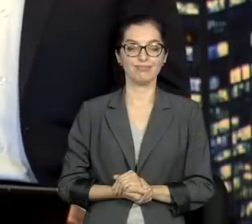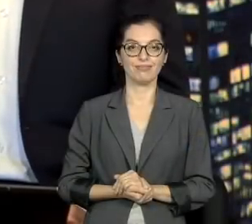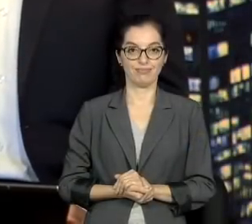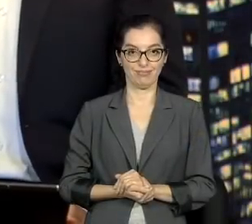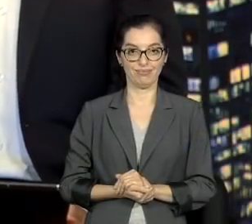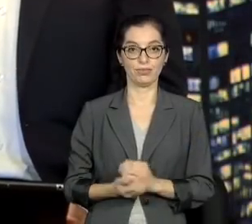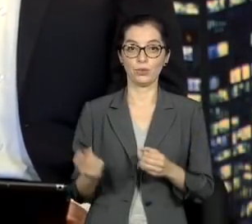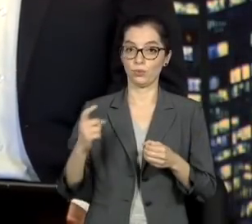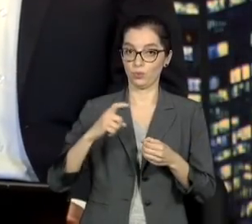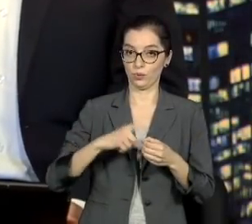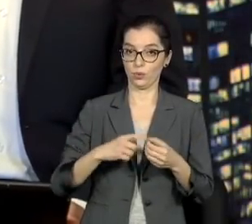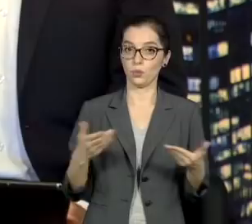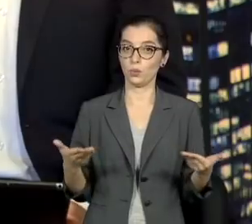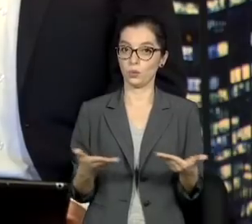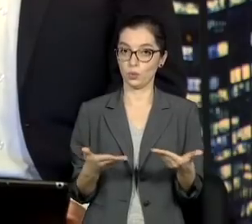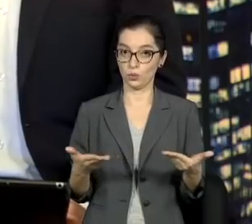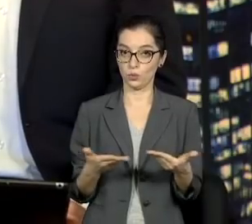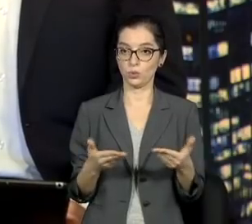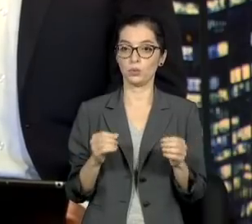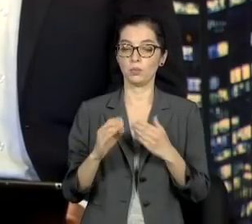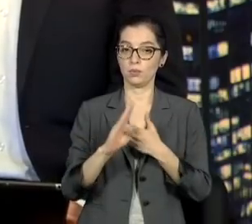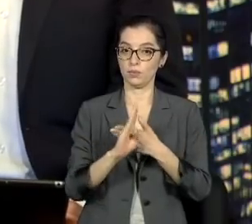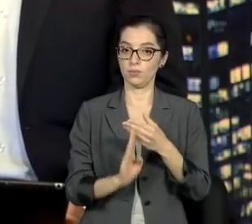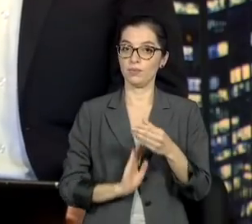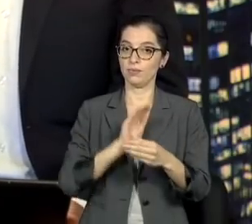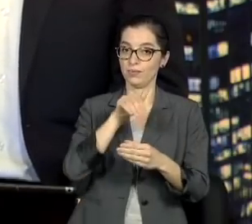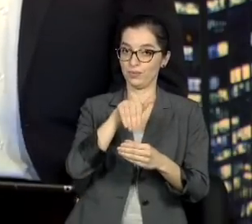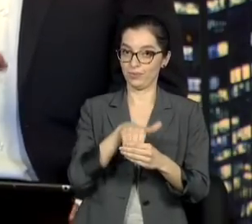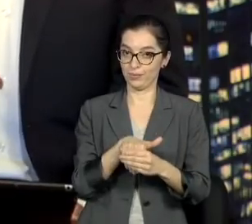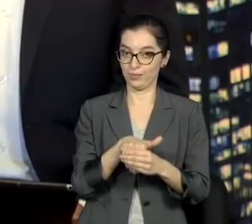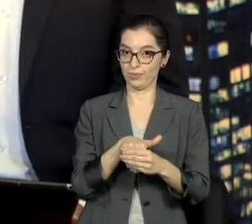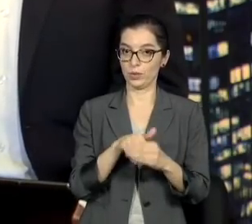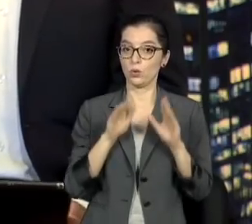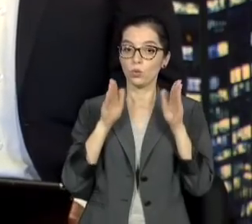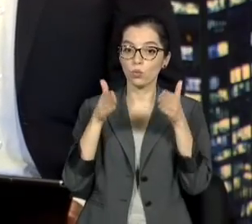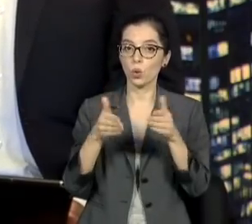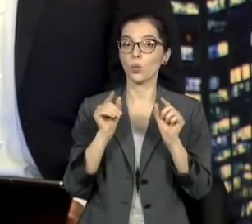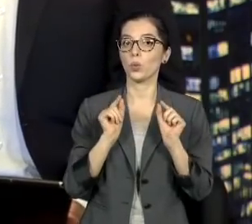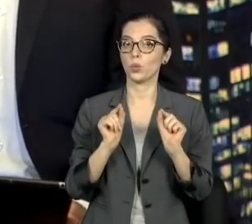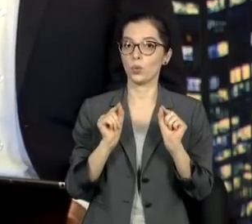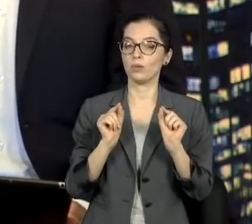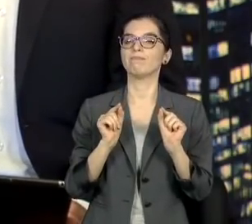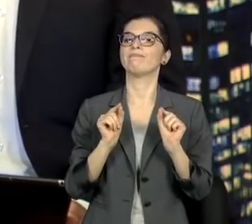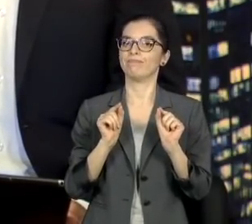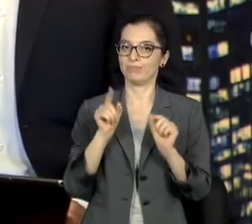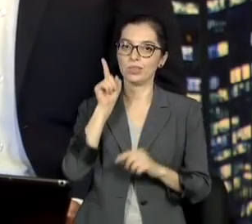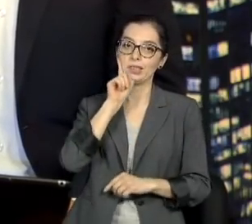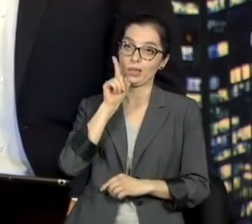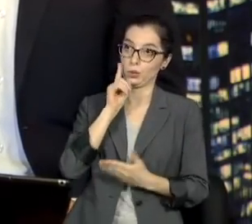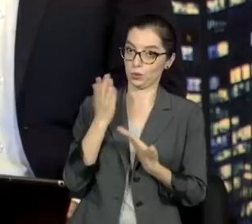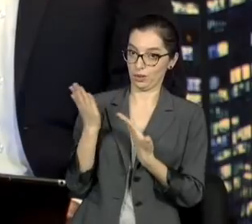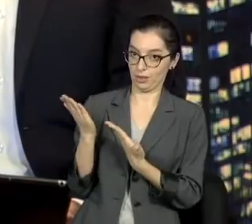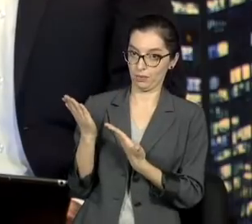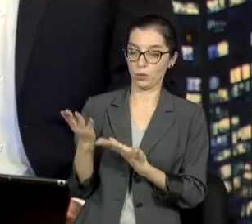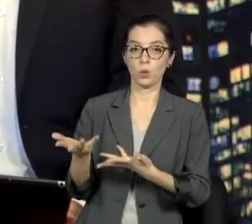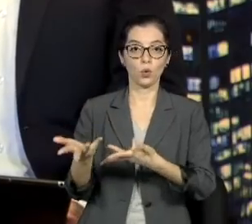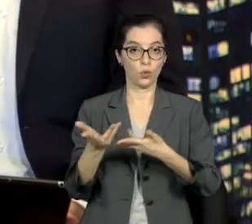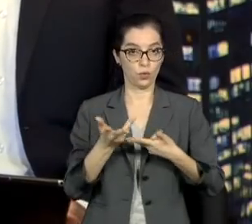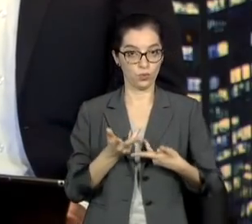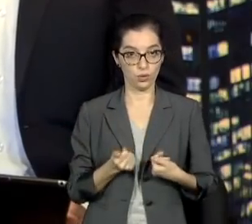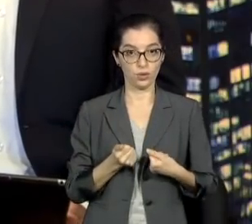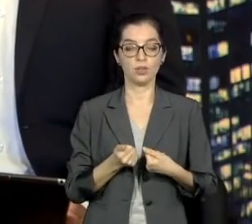Estamos de volta com o De Olho no Voto, especial sobre a eleição americana. E eu trago novamente o Maurício Moura, CEO da consultoria Ideia Big Data